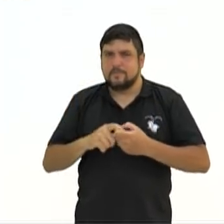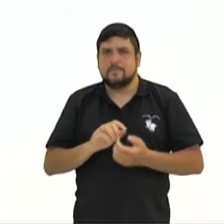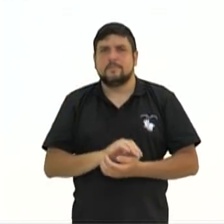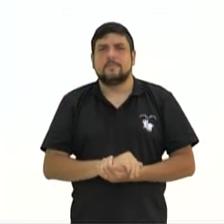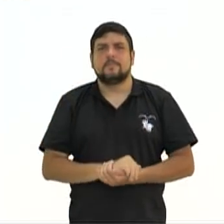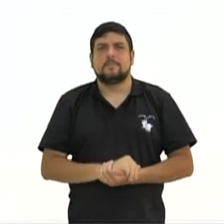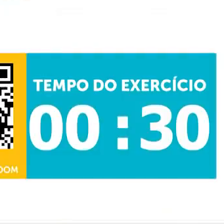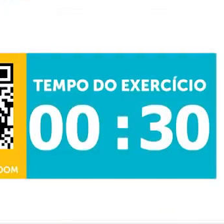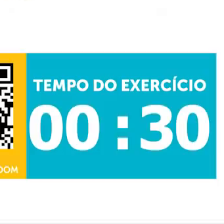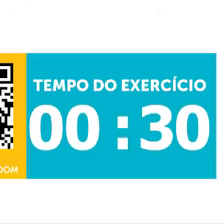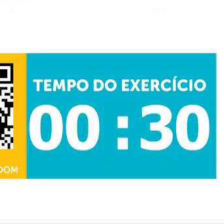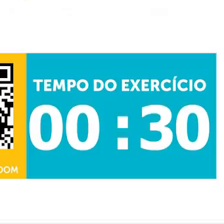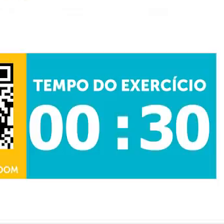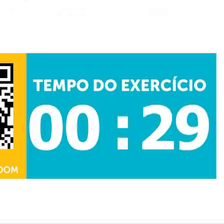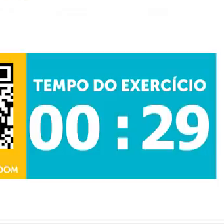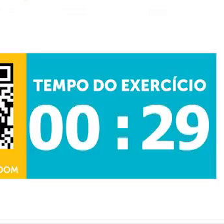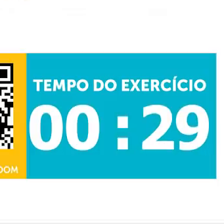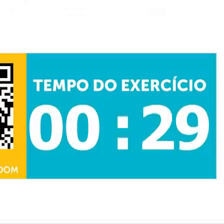corrigir.